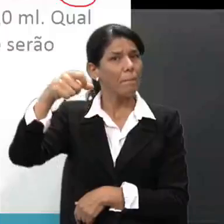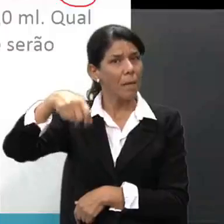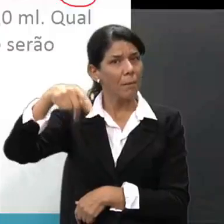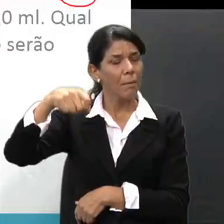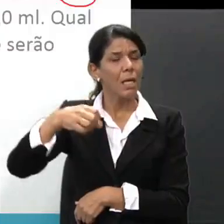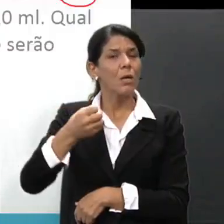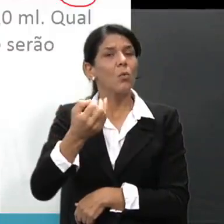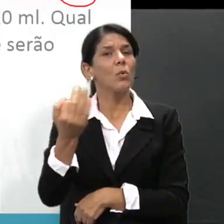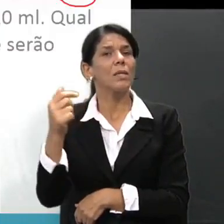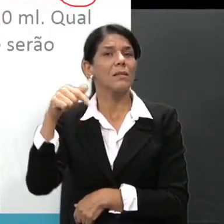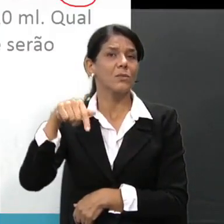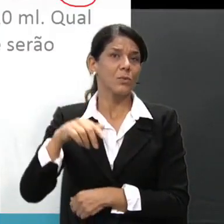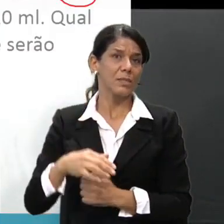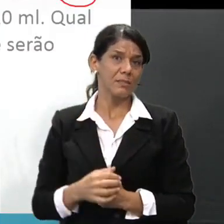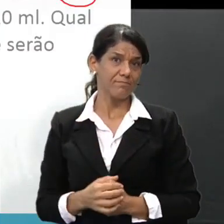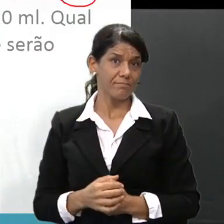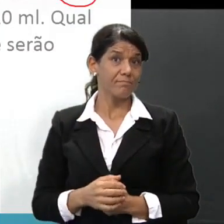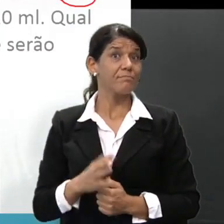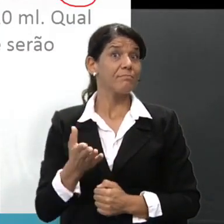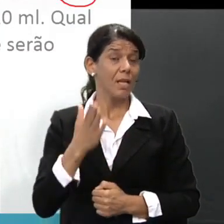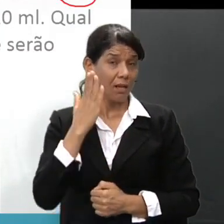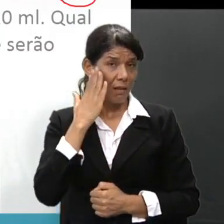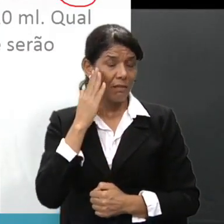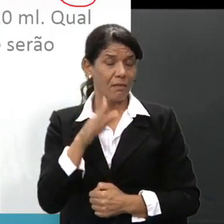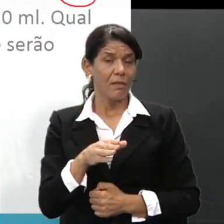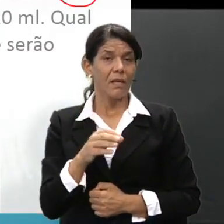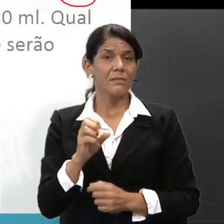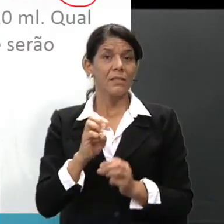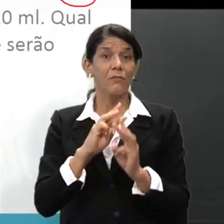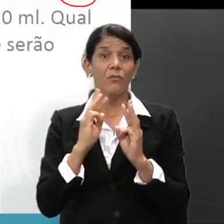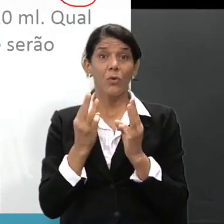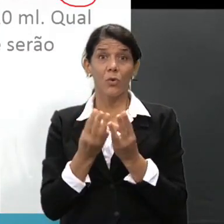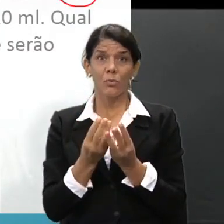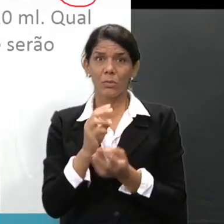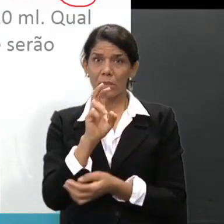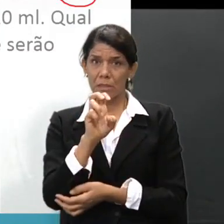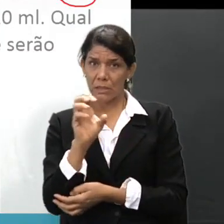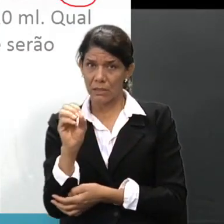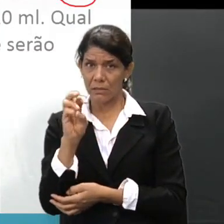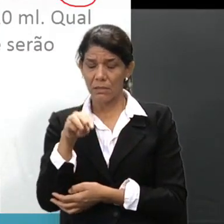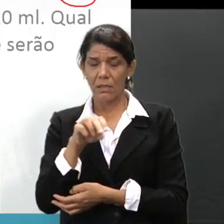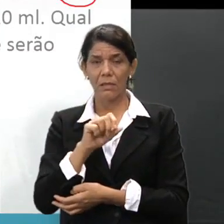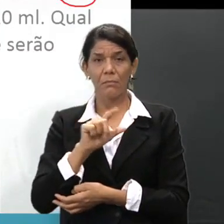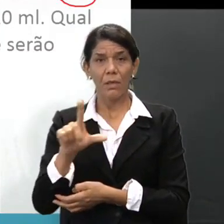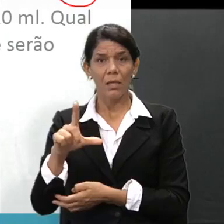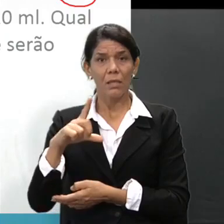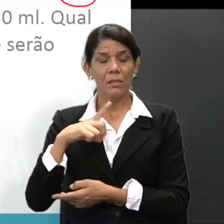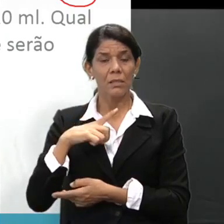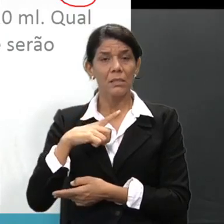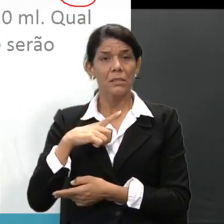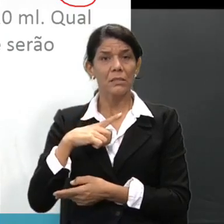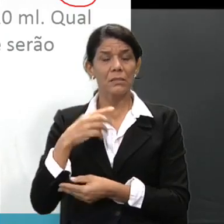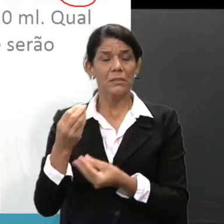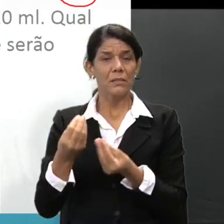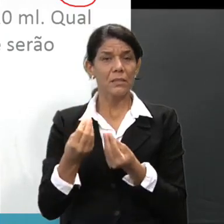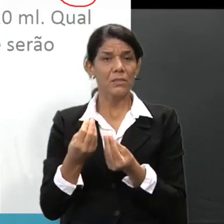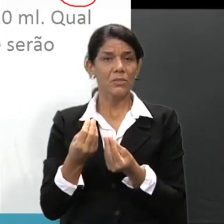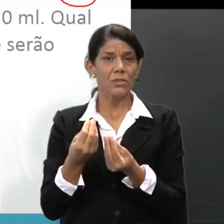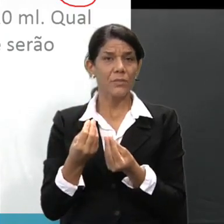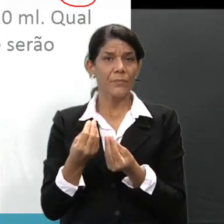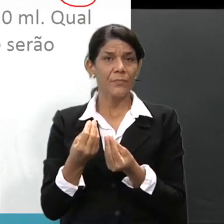ser prescritas para que esse volume de 500 ml seja administrado